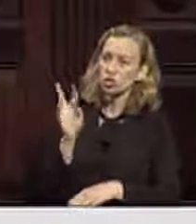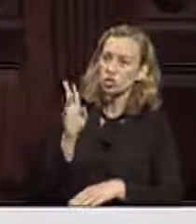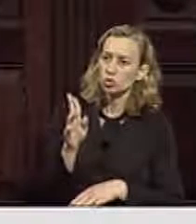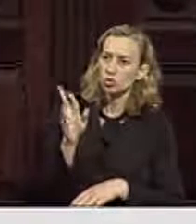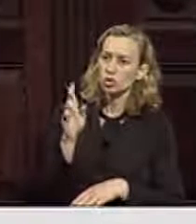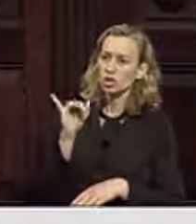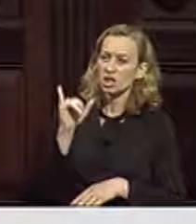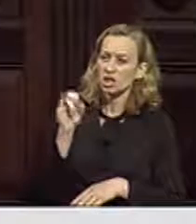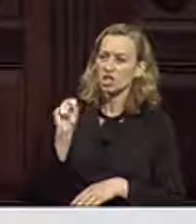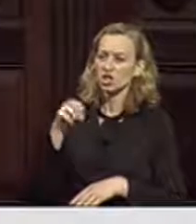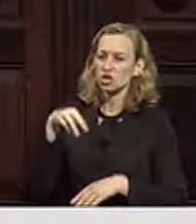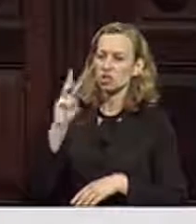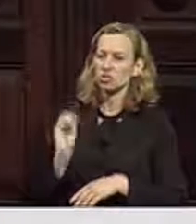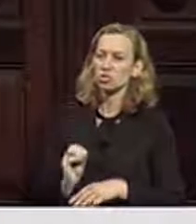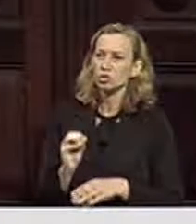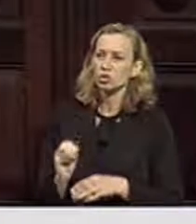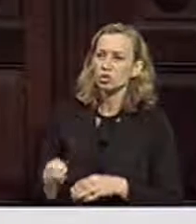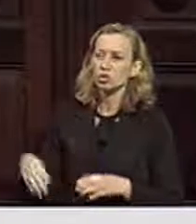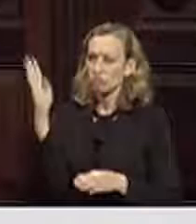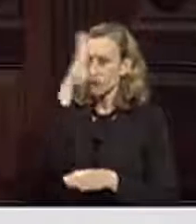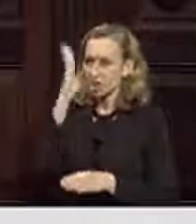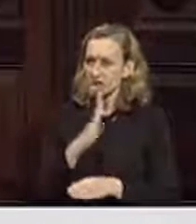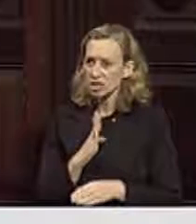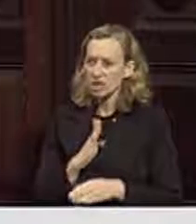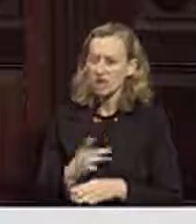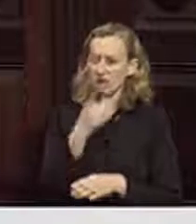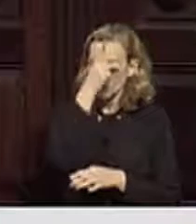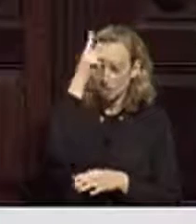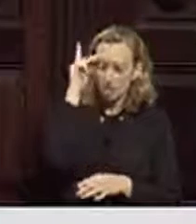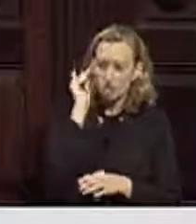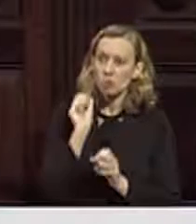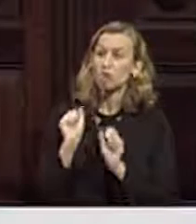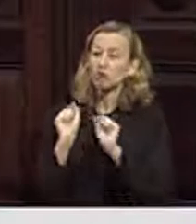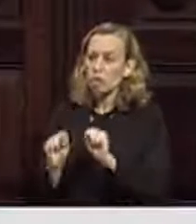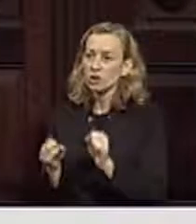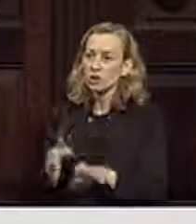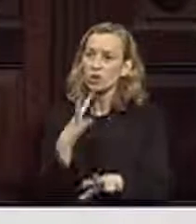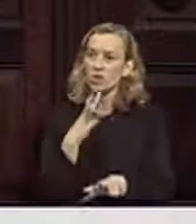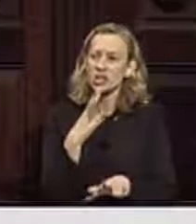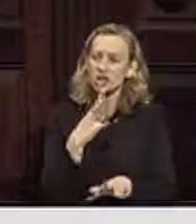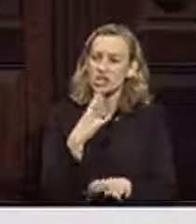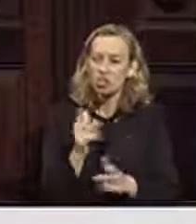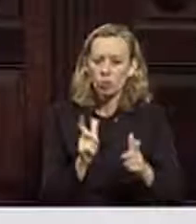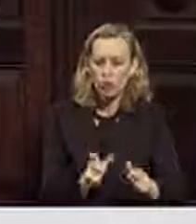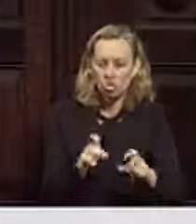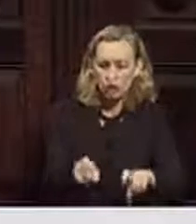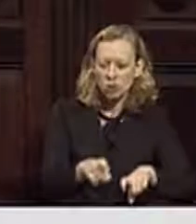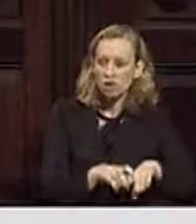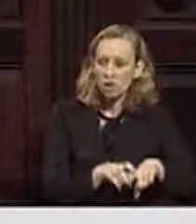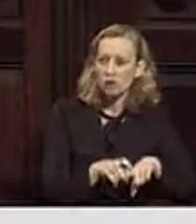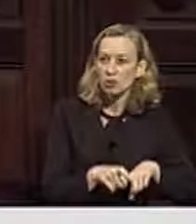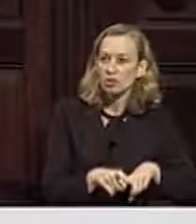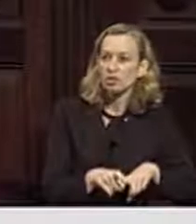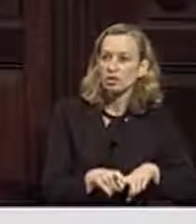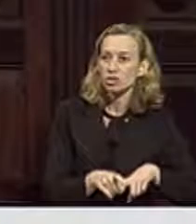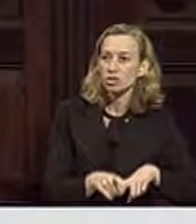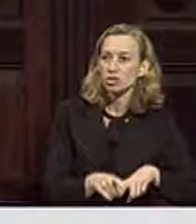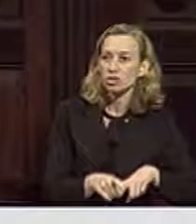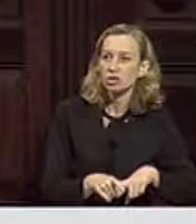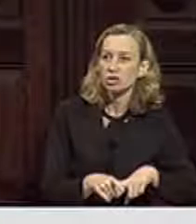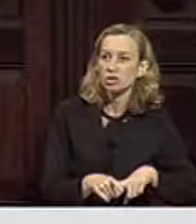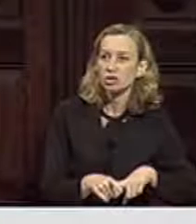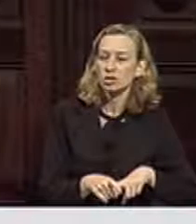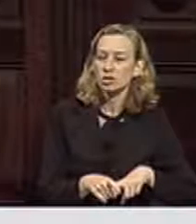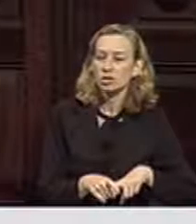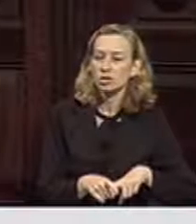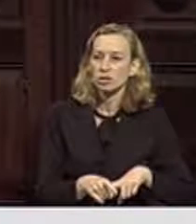essas pessoas, estrangeiras ou não, possam conhecer o nosso interior e possam começar exatamente pelo topo da serra,